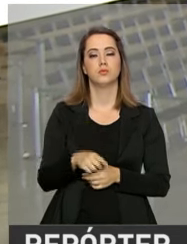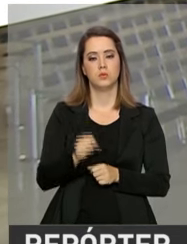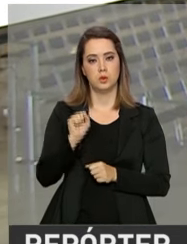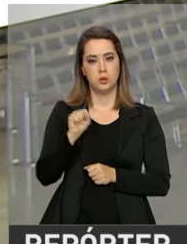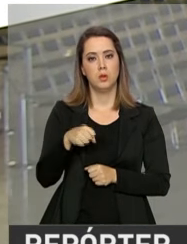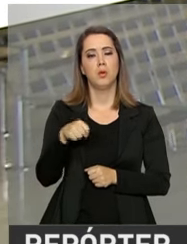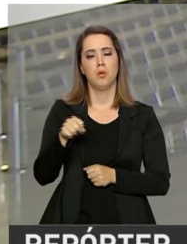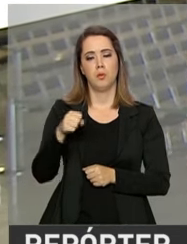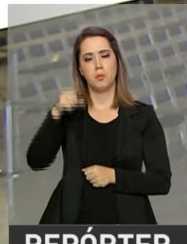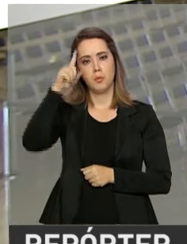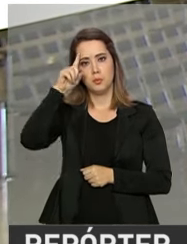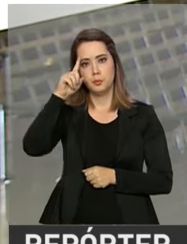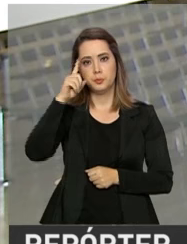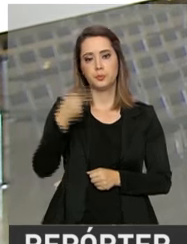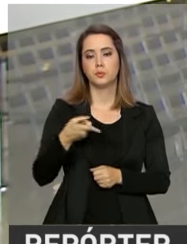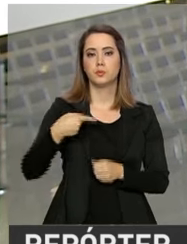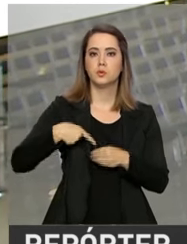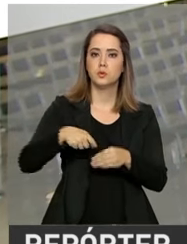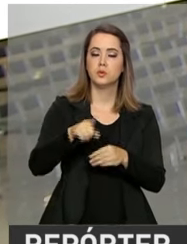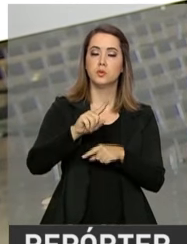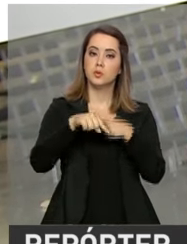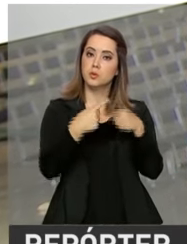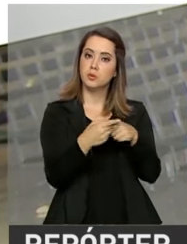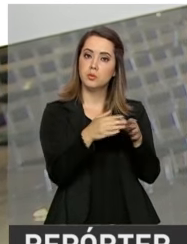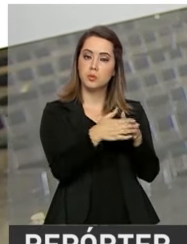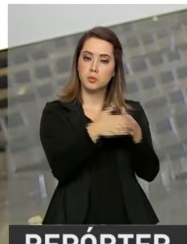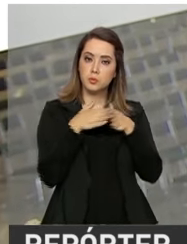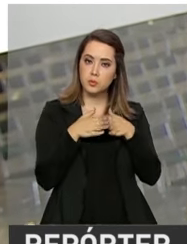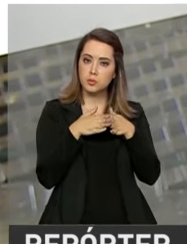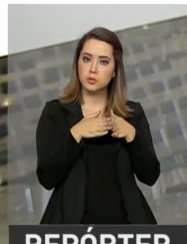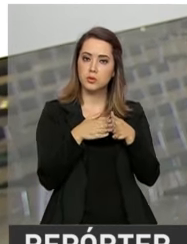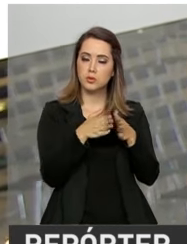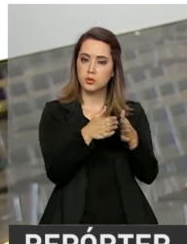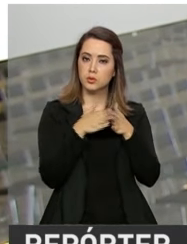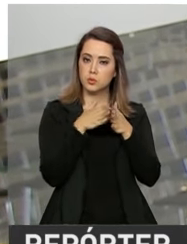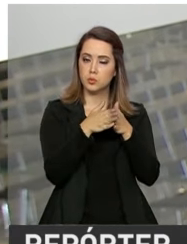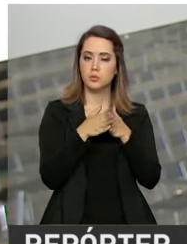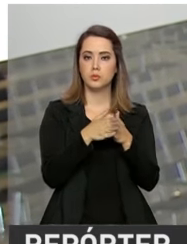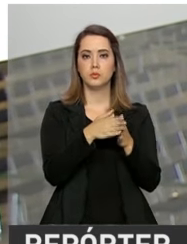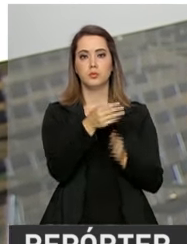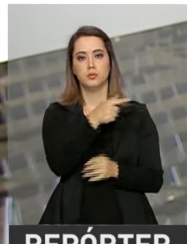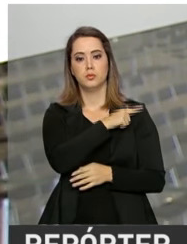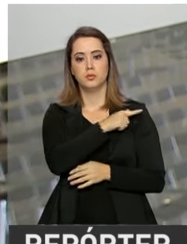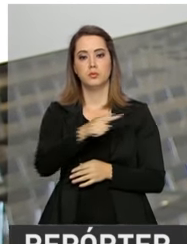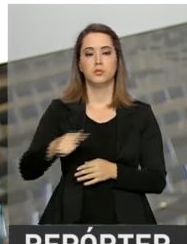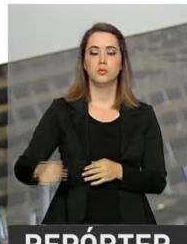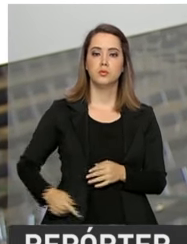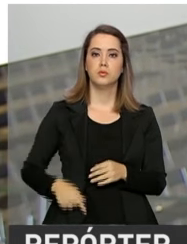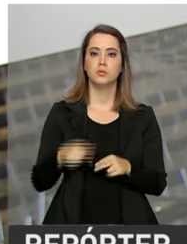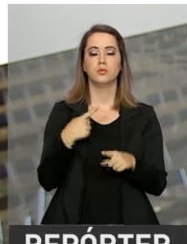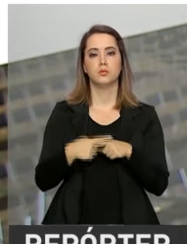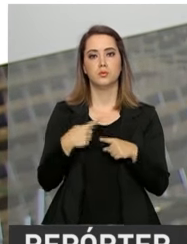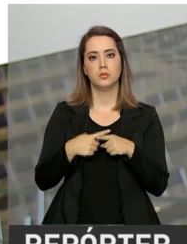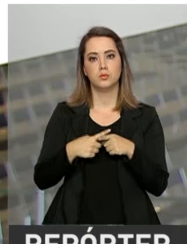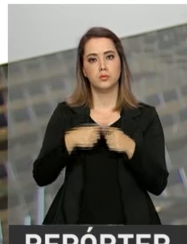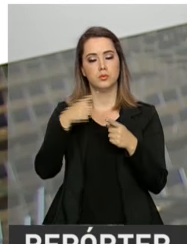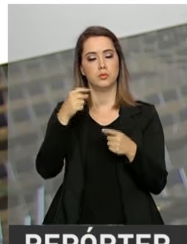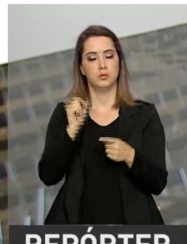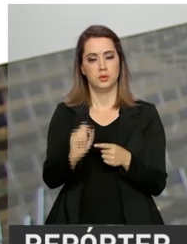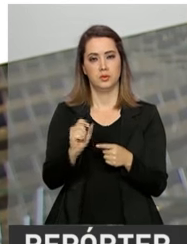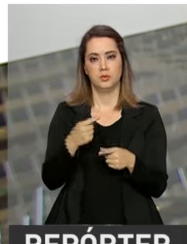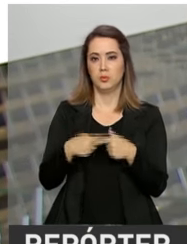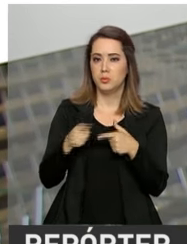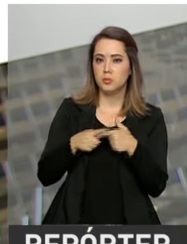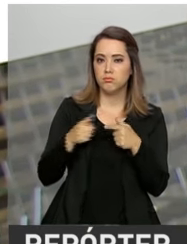depois de um pedido do governador do estado robinson faria para que o governo federal ajudará se na manutenção da lei da ordem sobretudo na